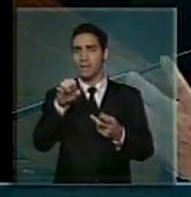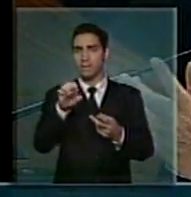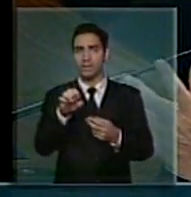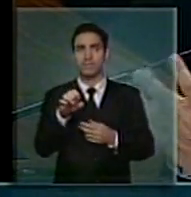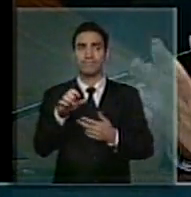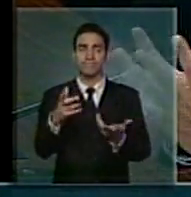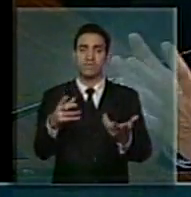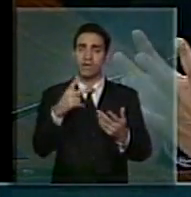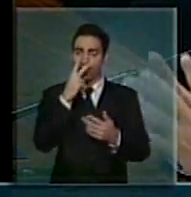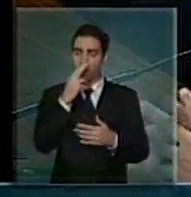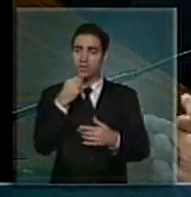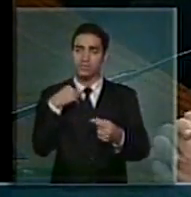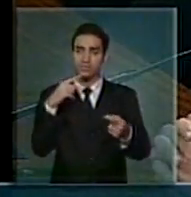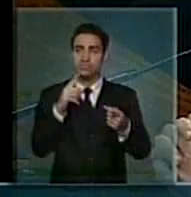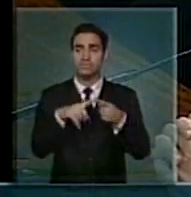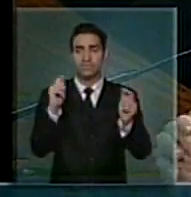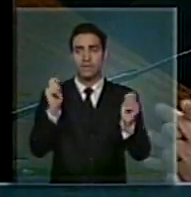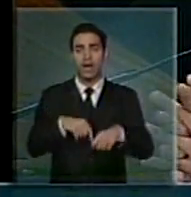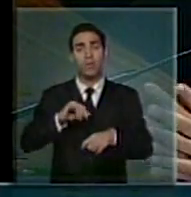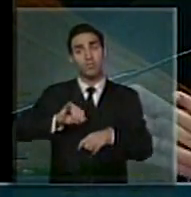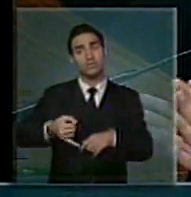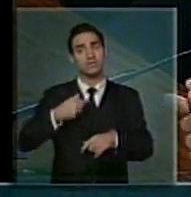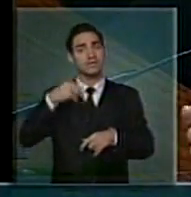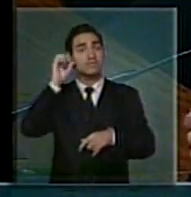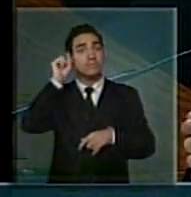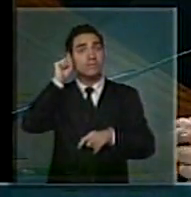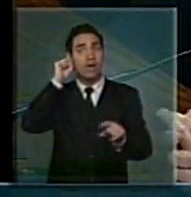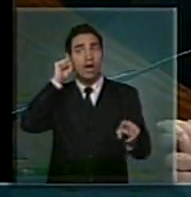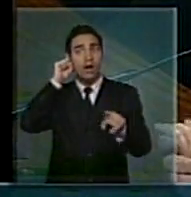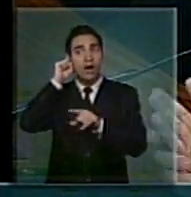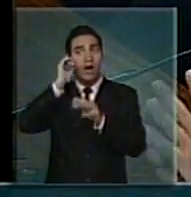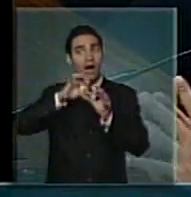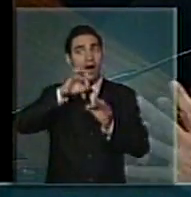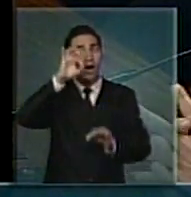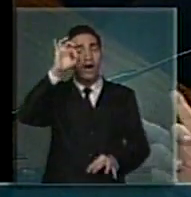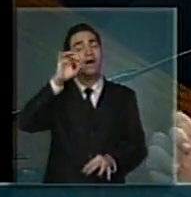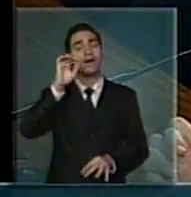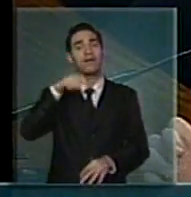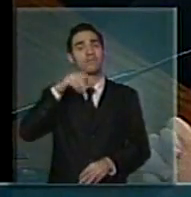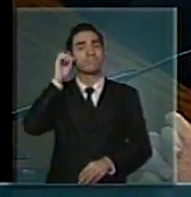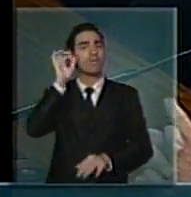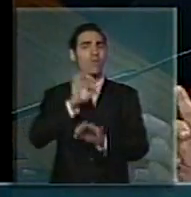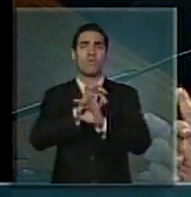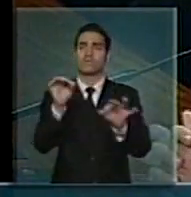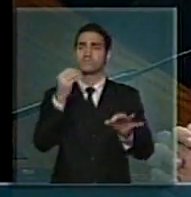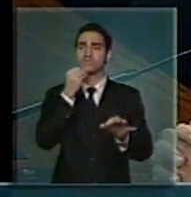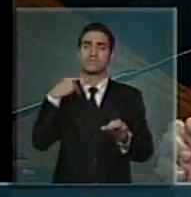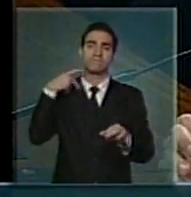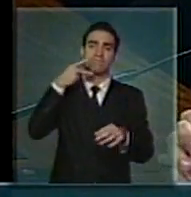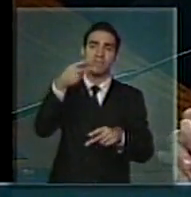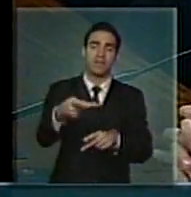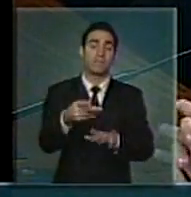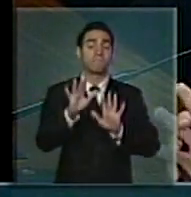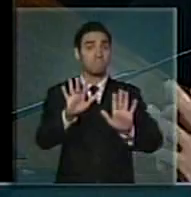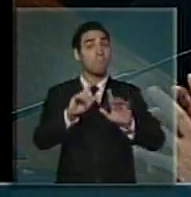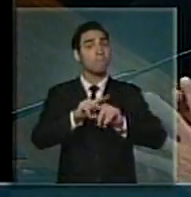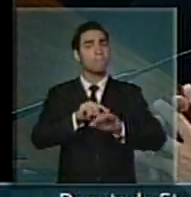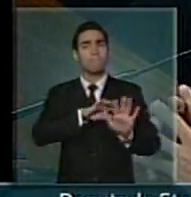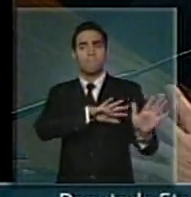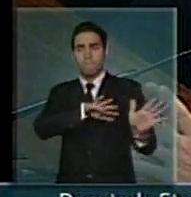uma oportunidade mais completa de ouvir, de falar sobre esse tema. Mas é algo que me